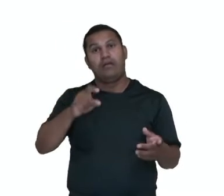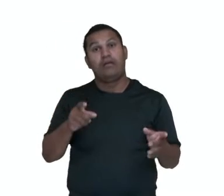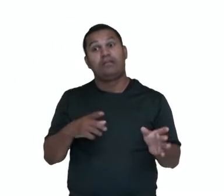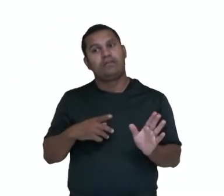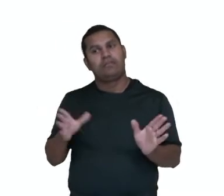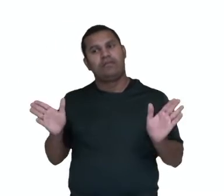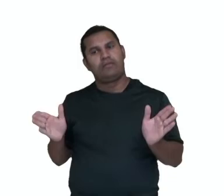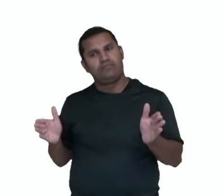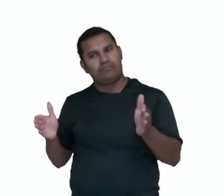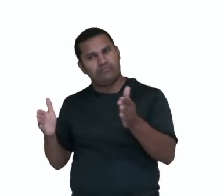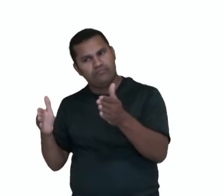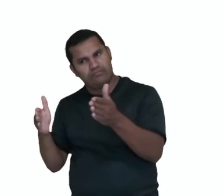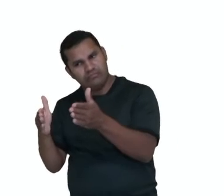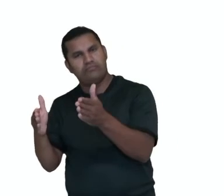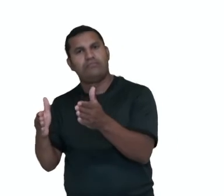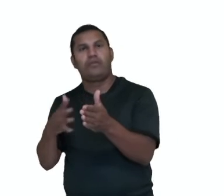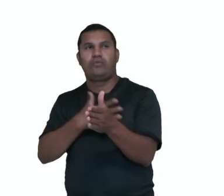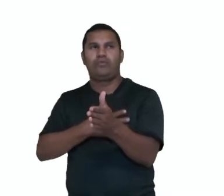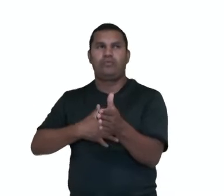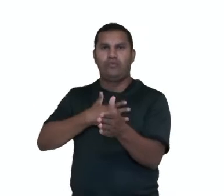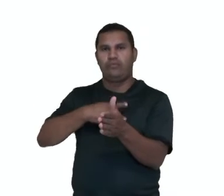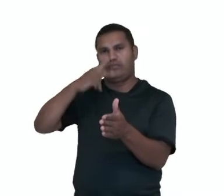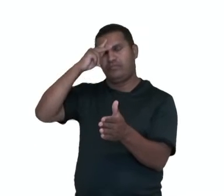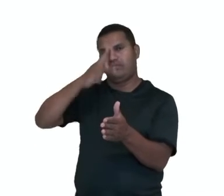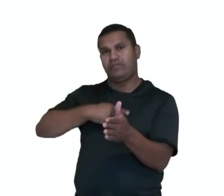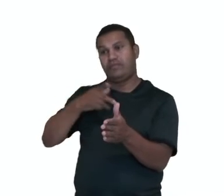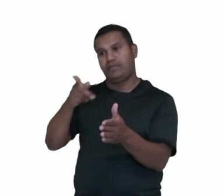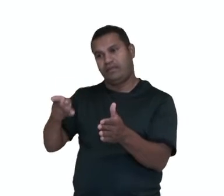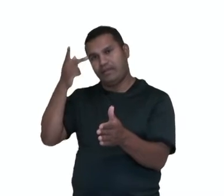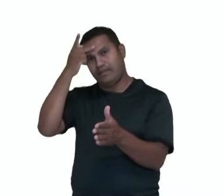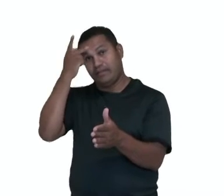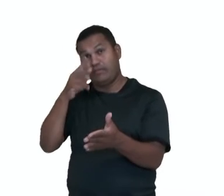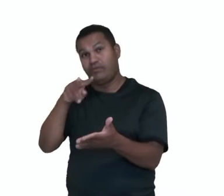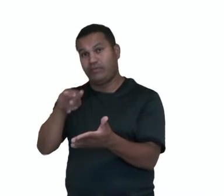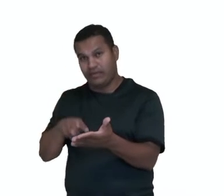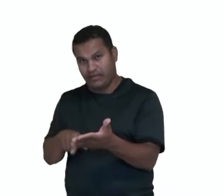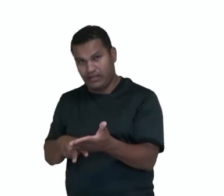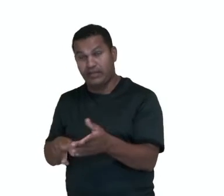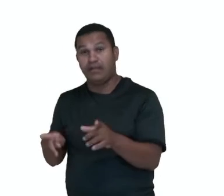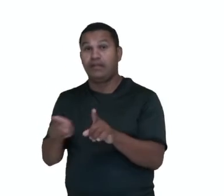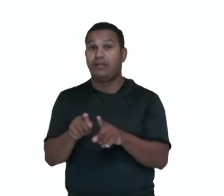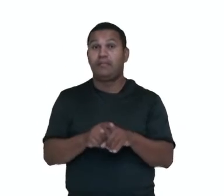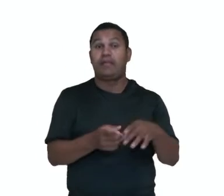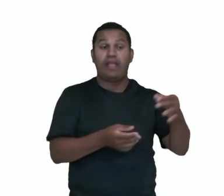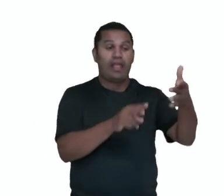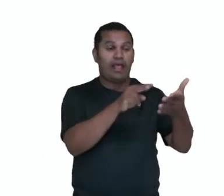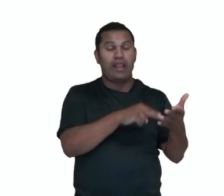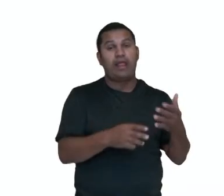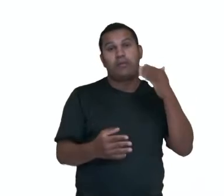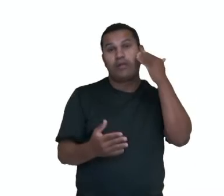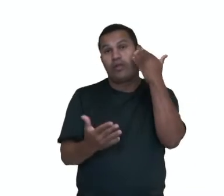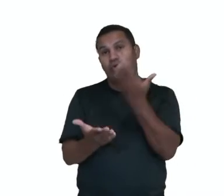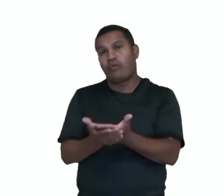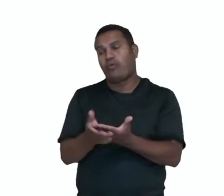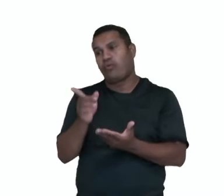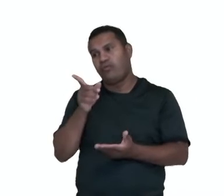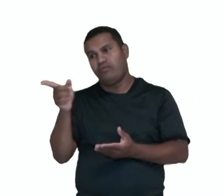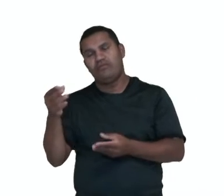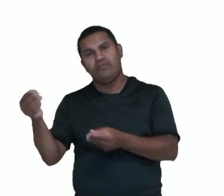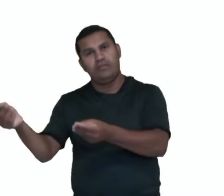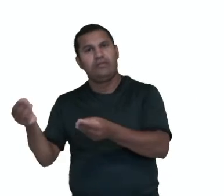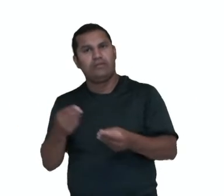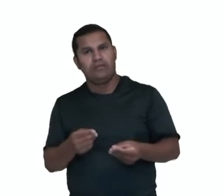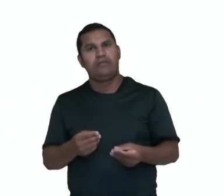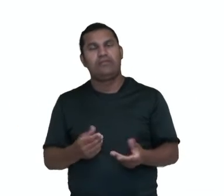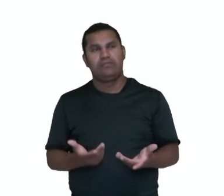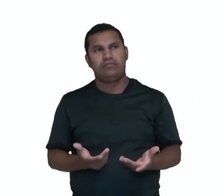ou interesse de quem lê a resenha. A resenha crítica trata-se de um texto opinativo que reúne comentários e